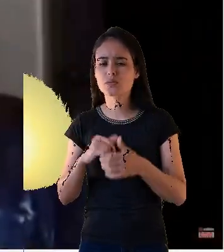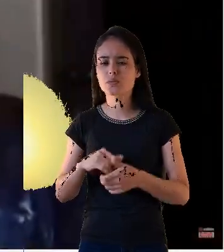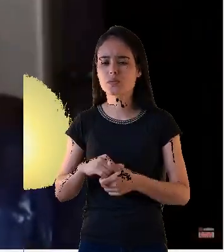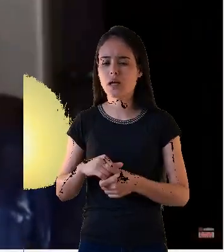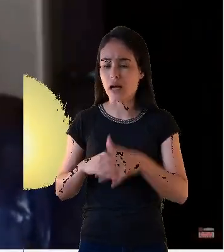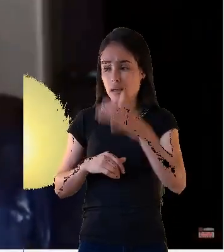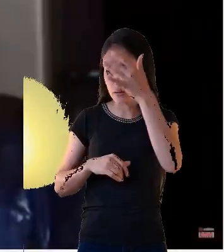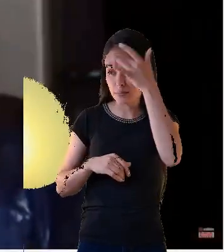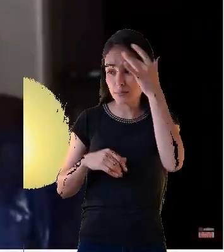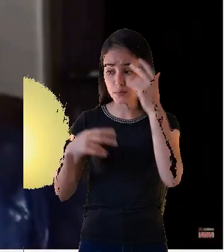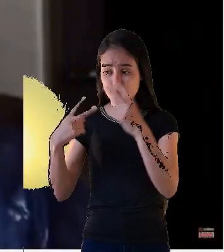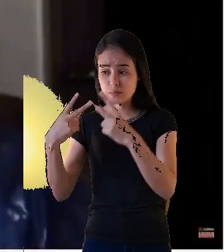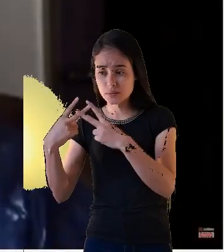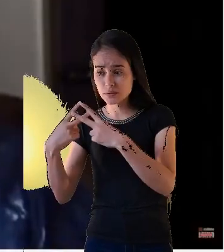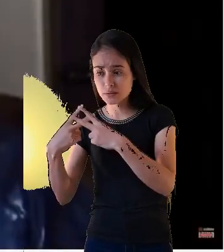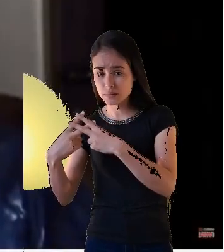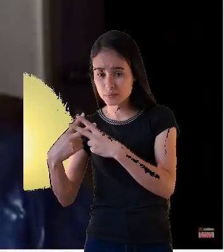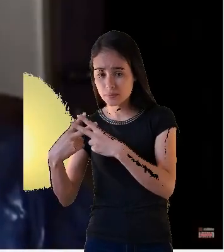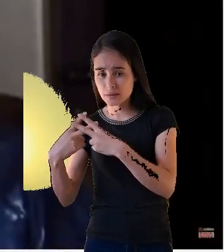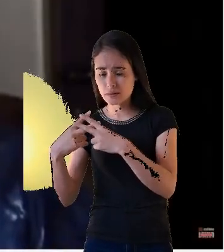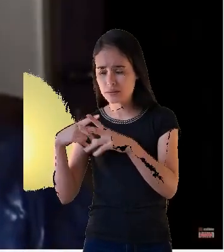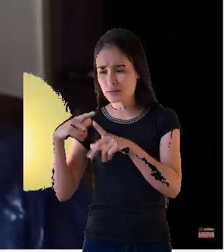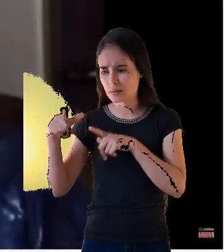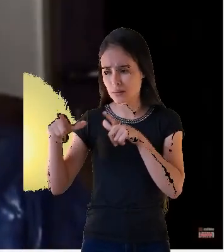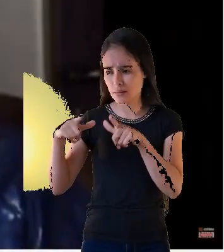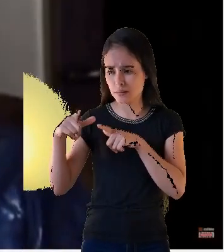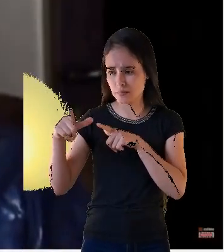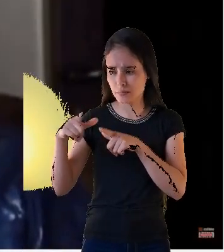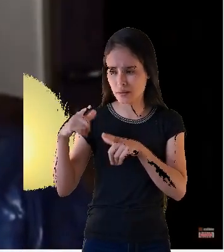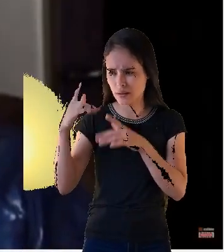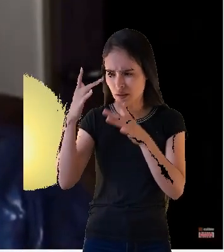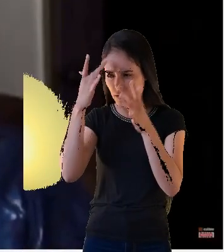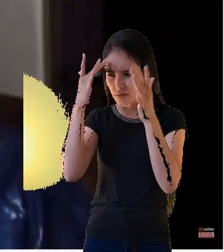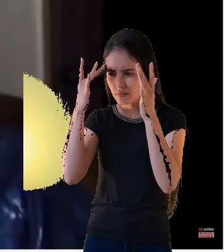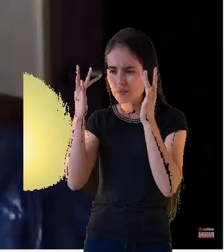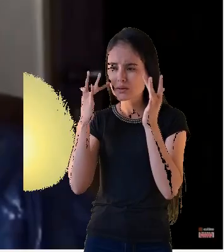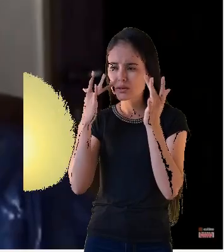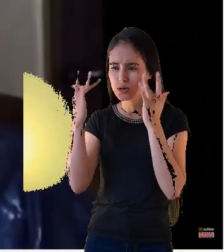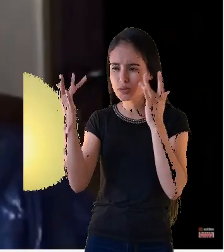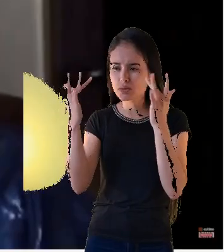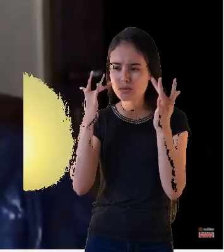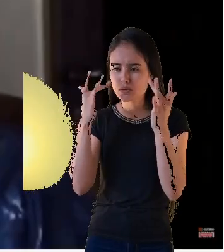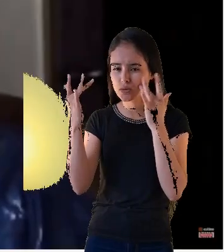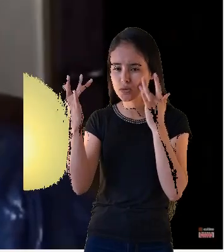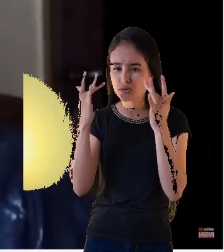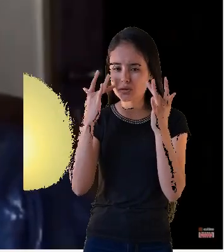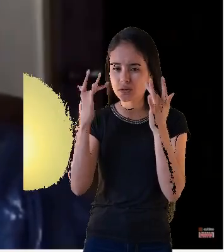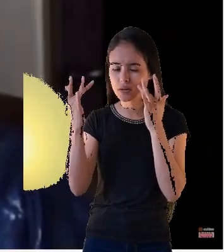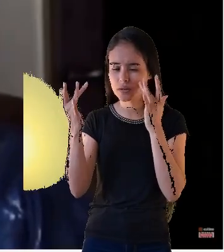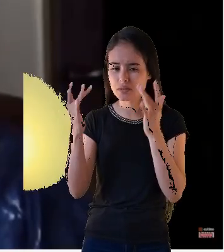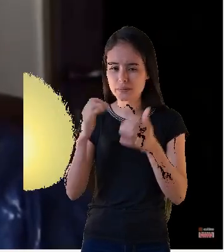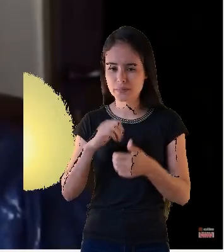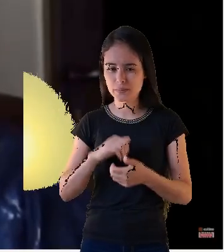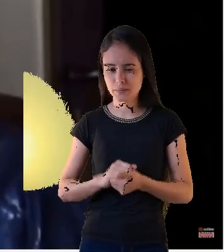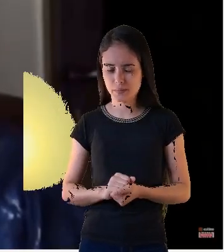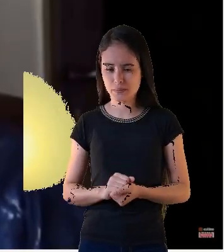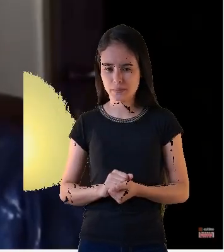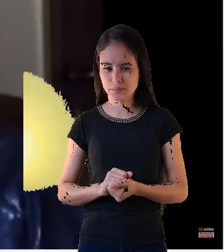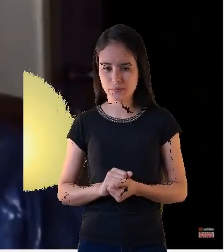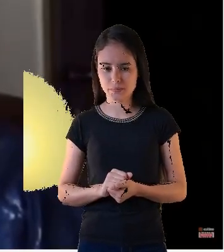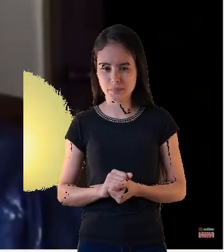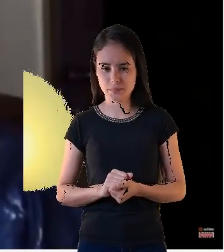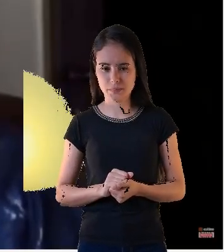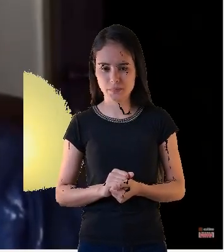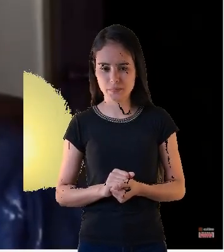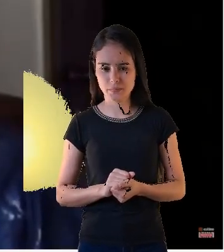da prisão essa gente toda que estava tempos naquelas solitárias.